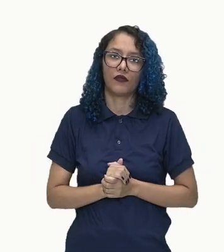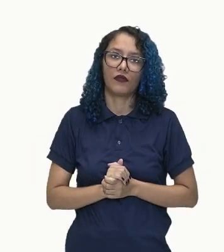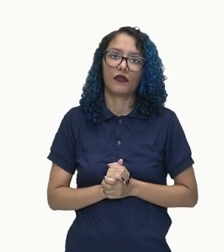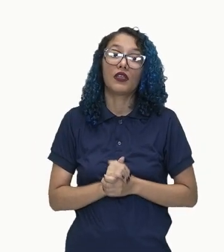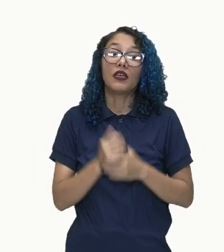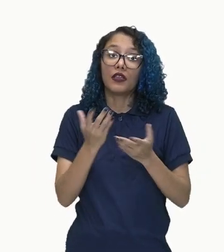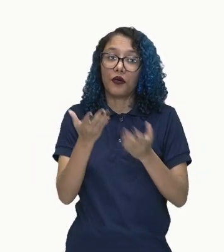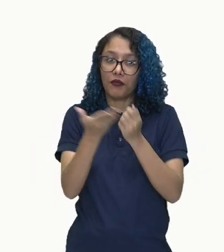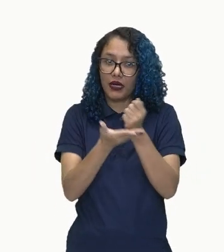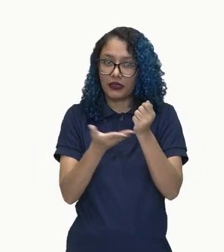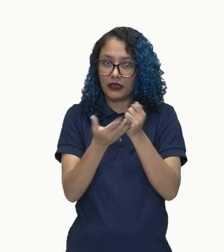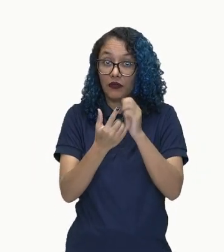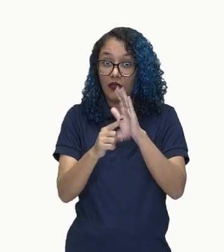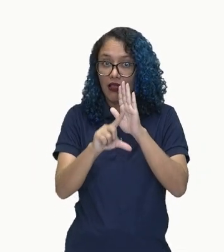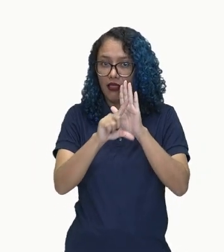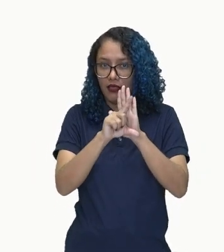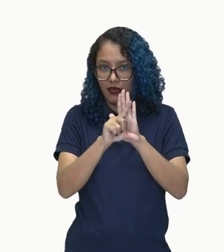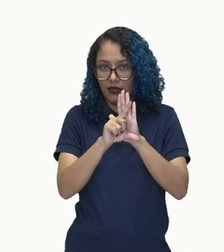de Lavoisier,